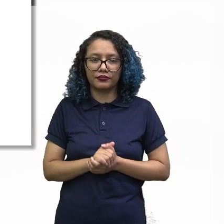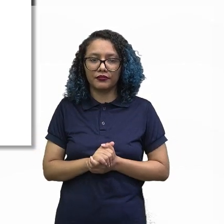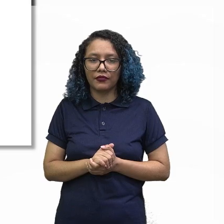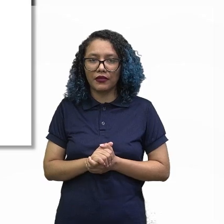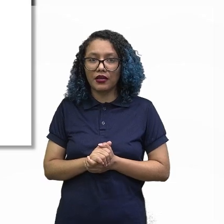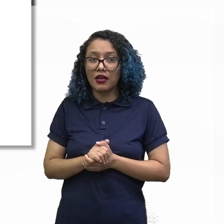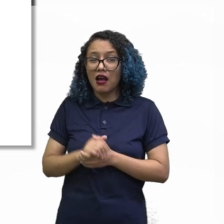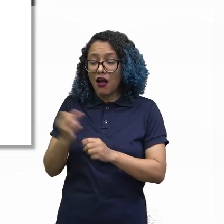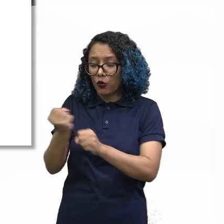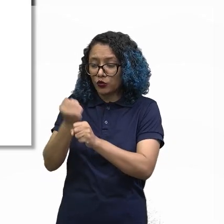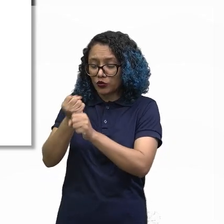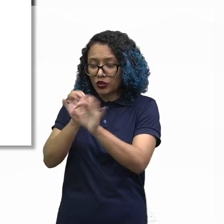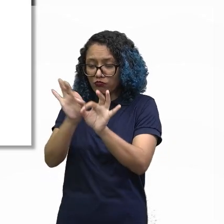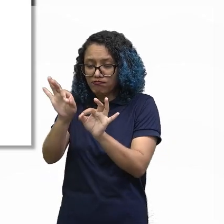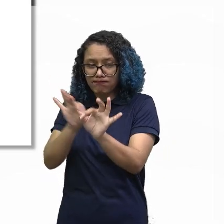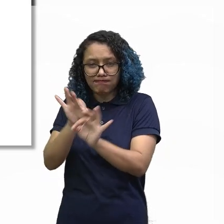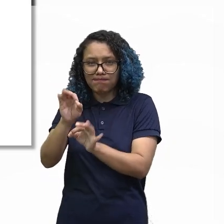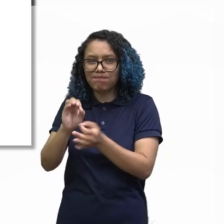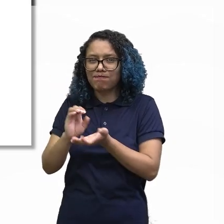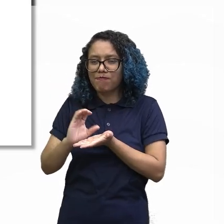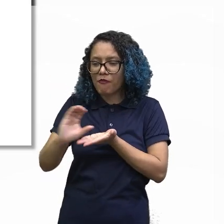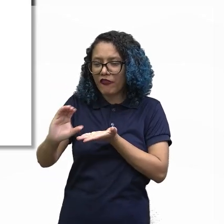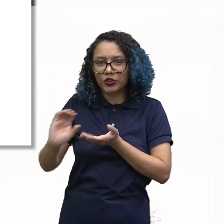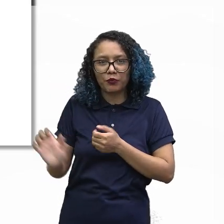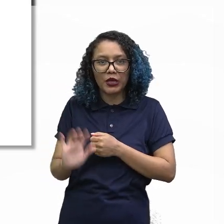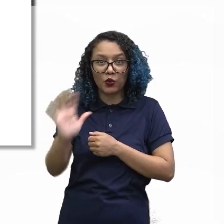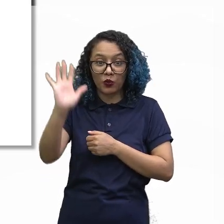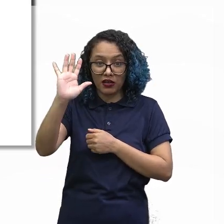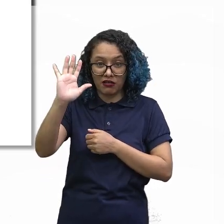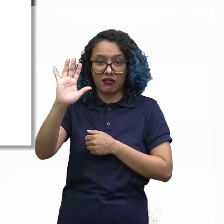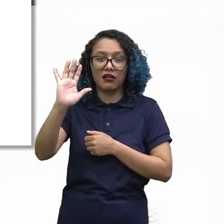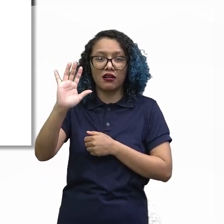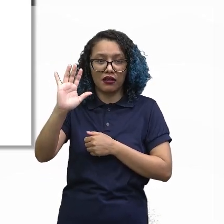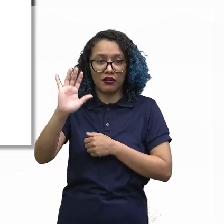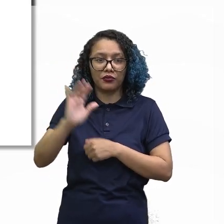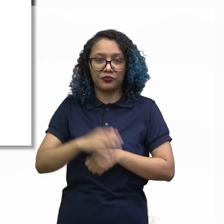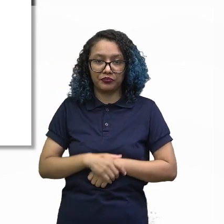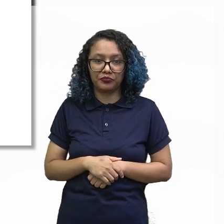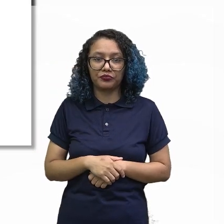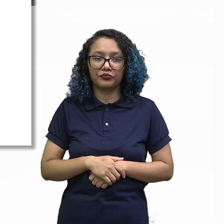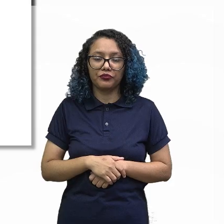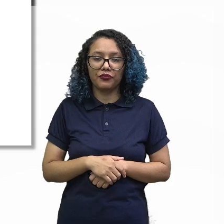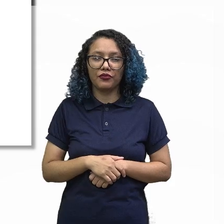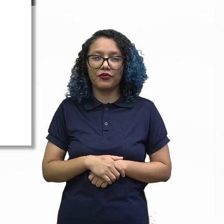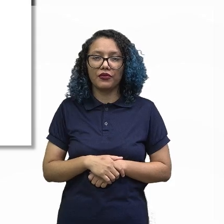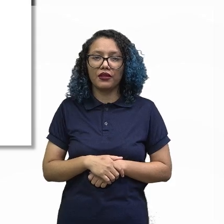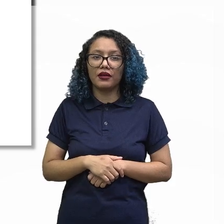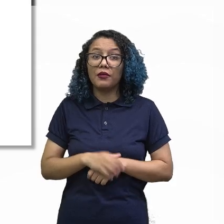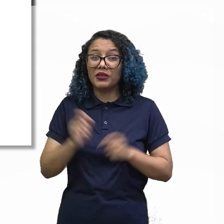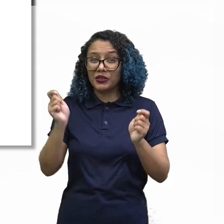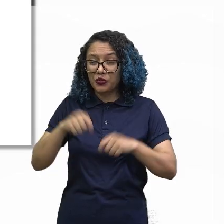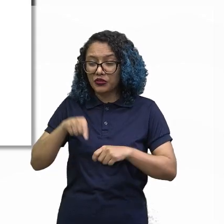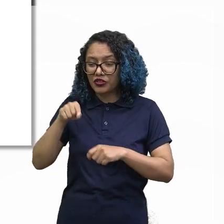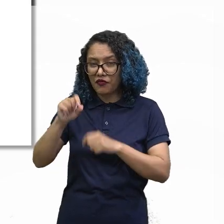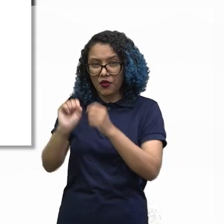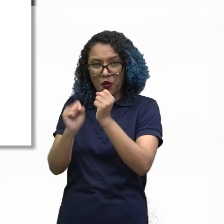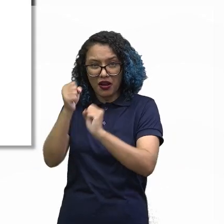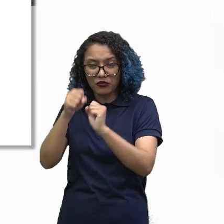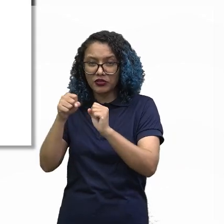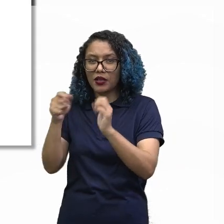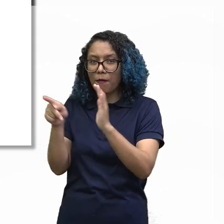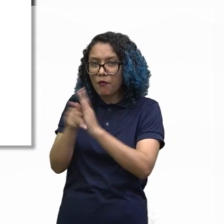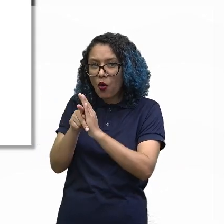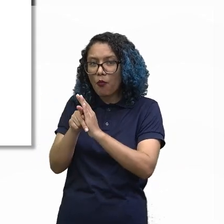de instalação, muitas vezes repassados ao consumidor final. Ou seja, para se construir uma usina